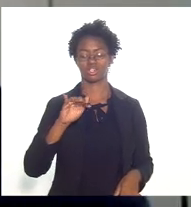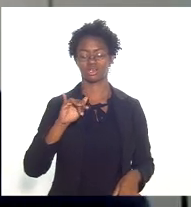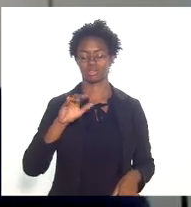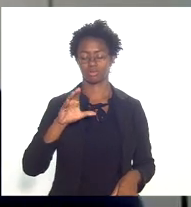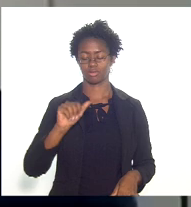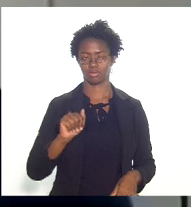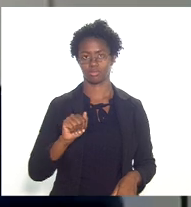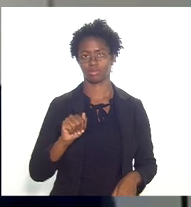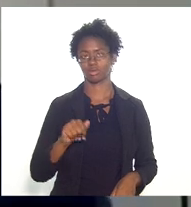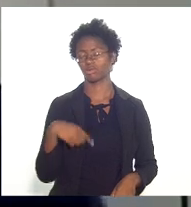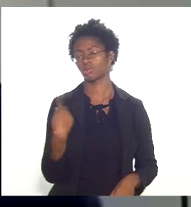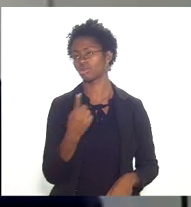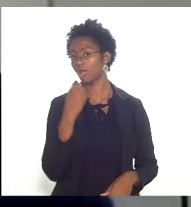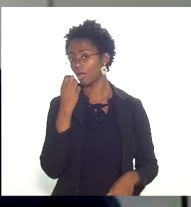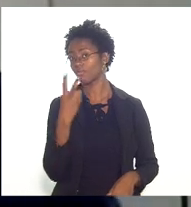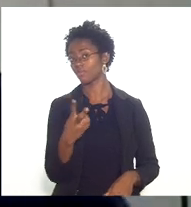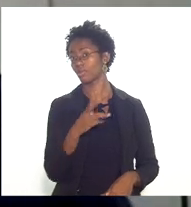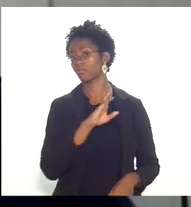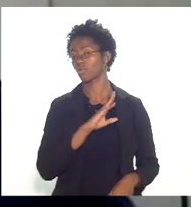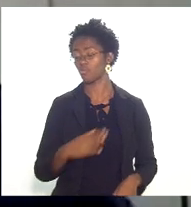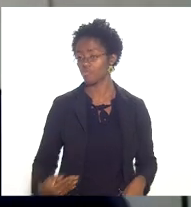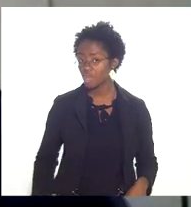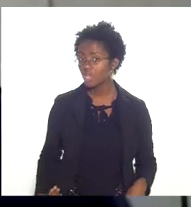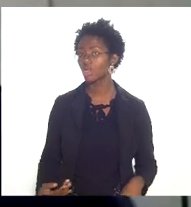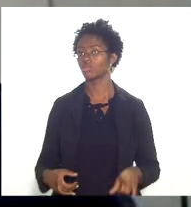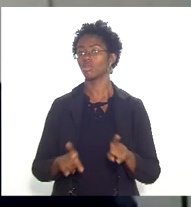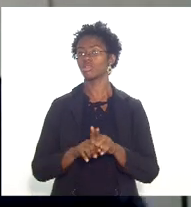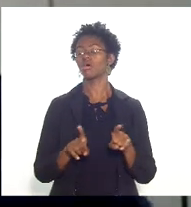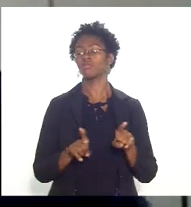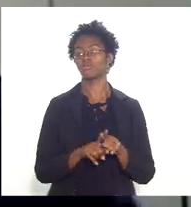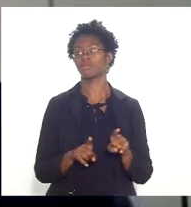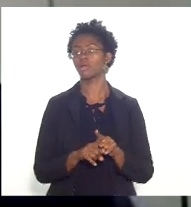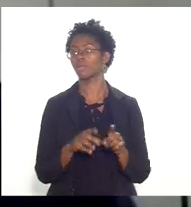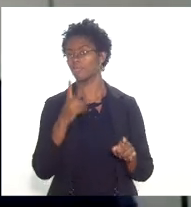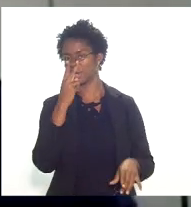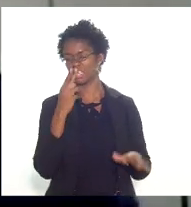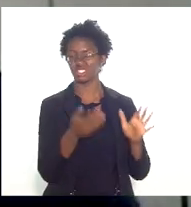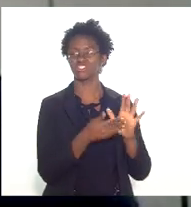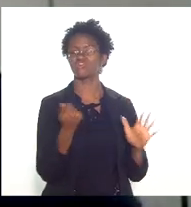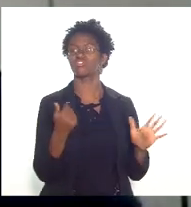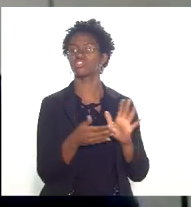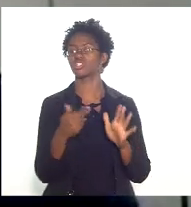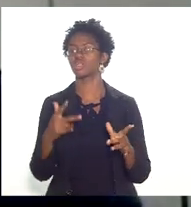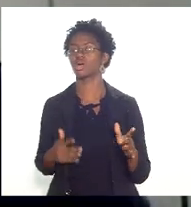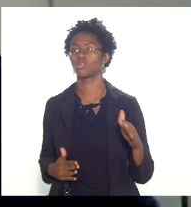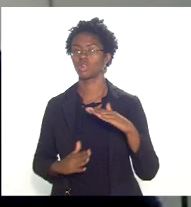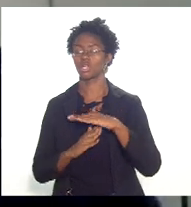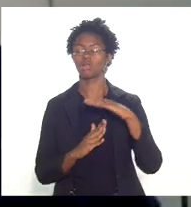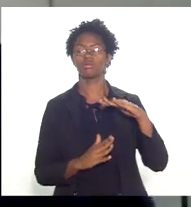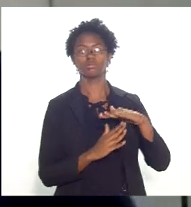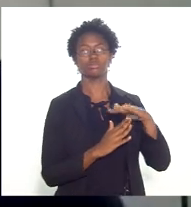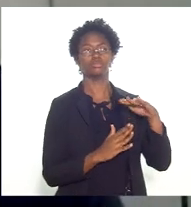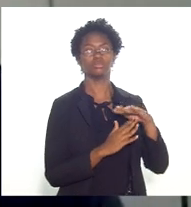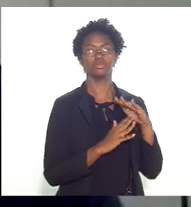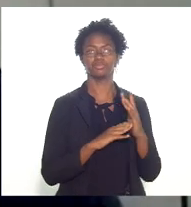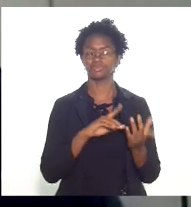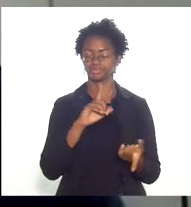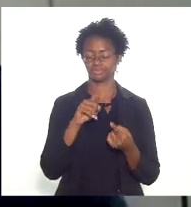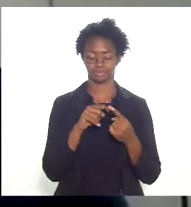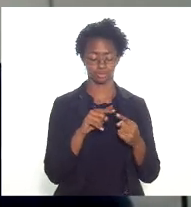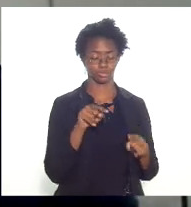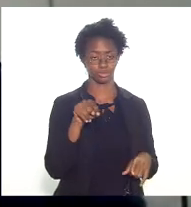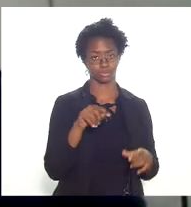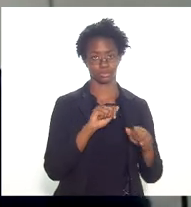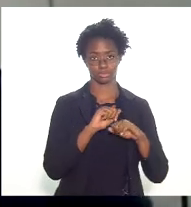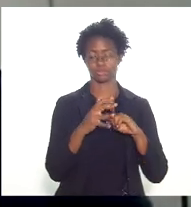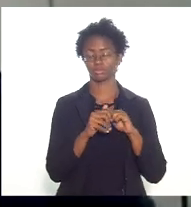inclusive o governador Paulo Castro a retirar qualquer limite com relação à situação da